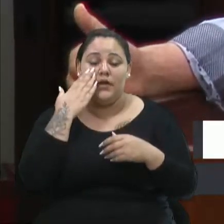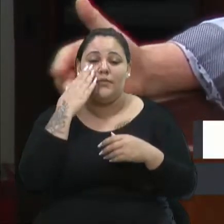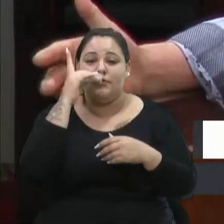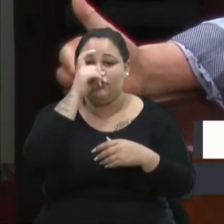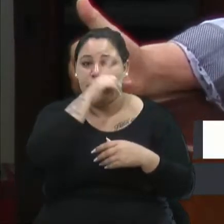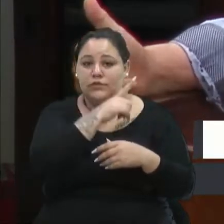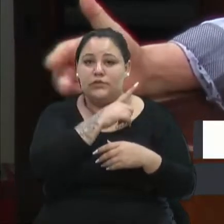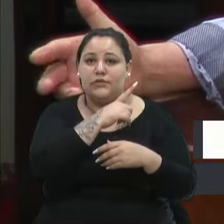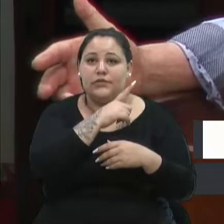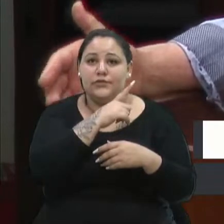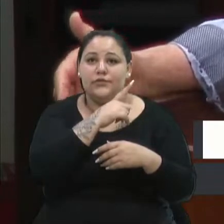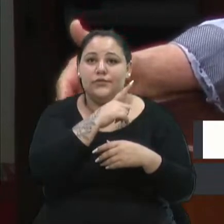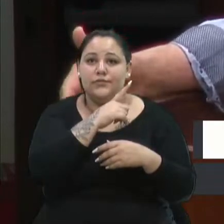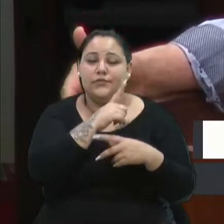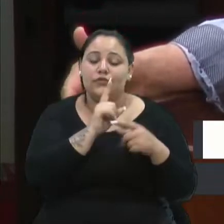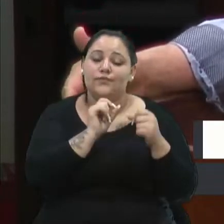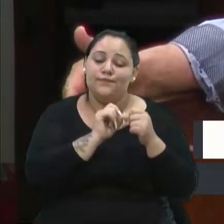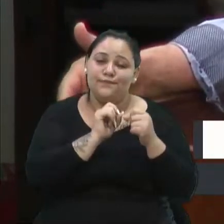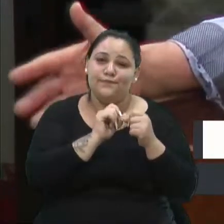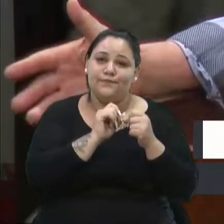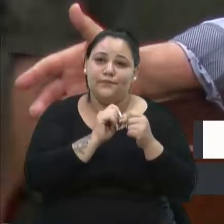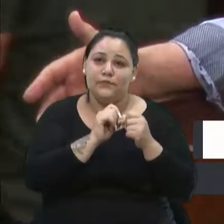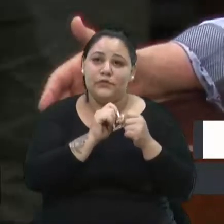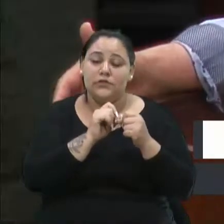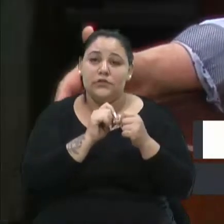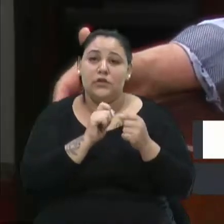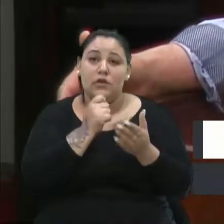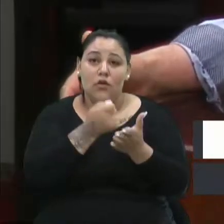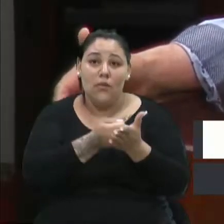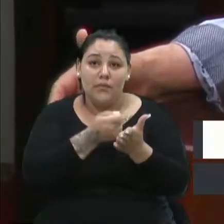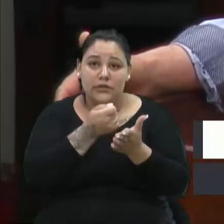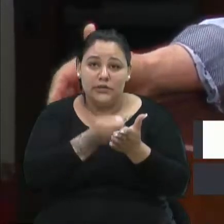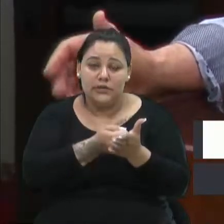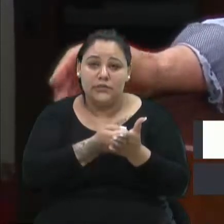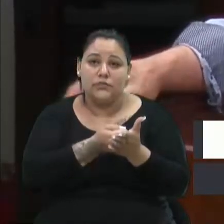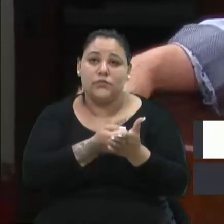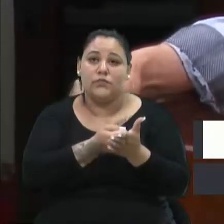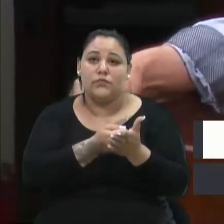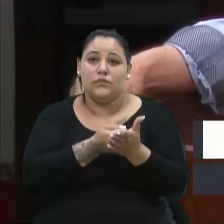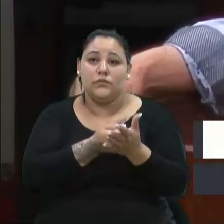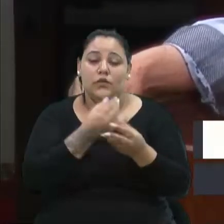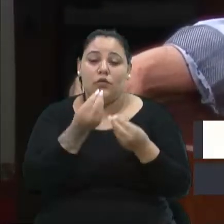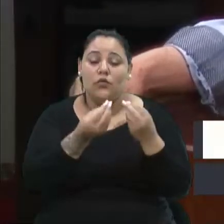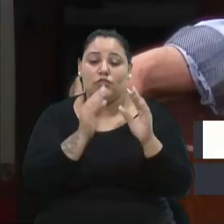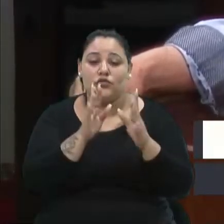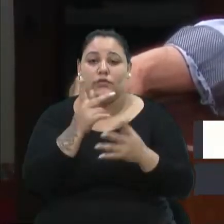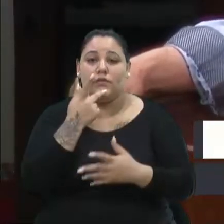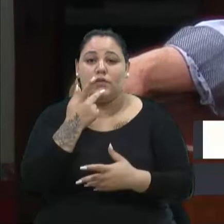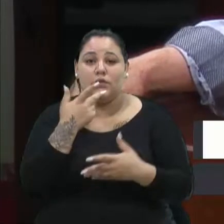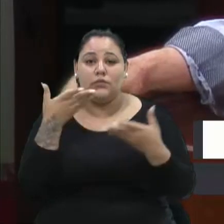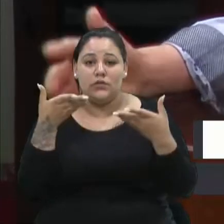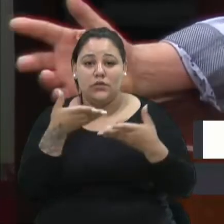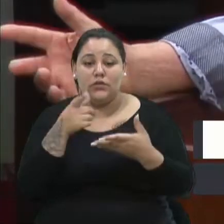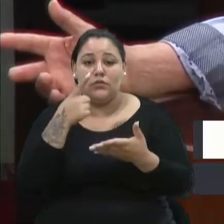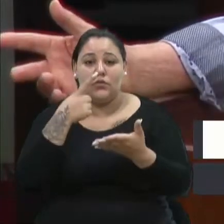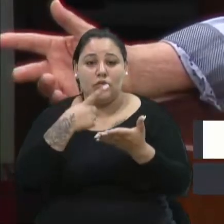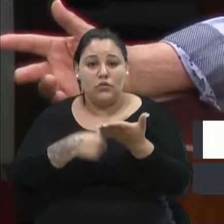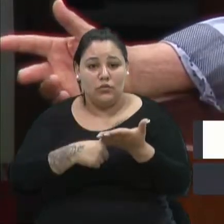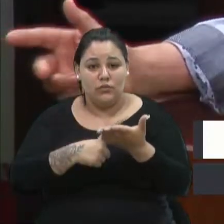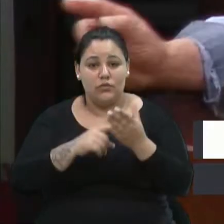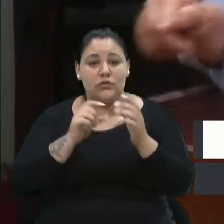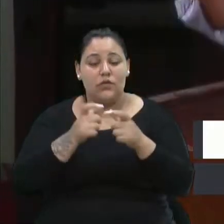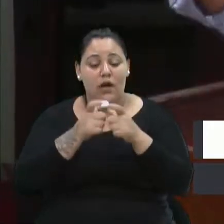que a gente fez, que não é nada mais do que a nossa obrigação, o povo reconheceu e nos colocou aqui. Então, o nosso compromisso só